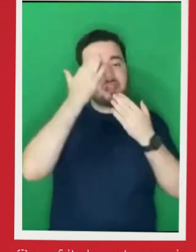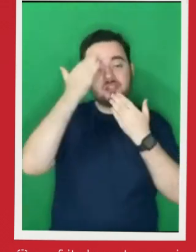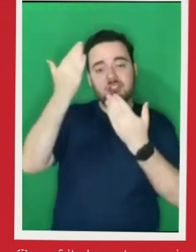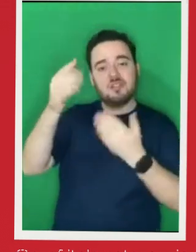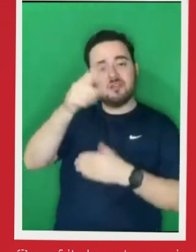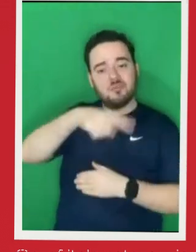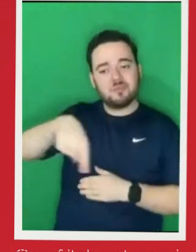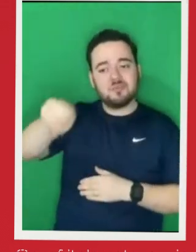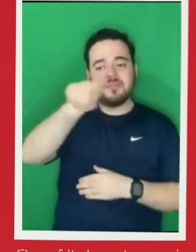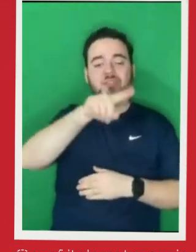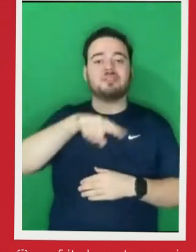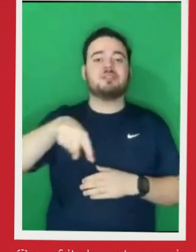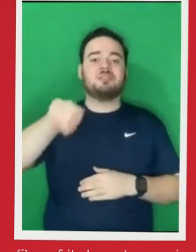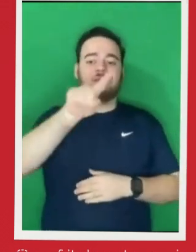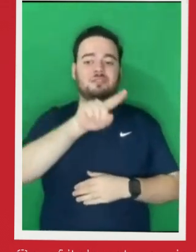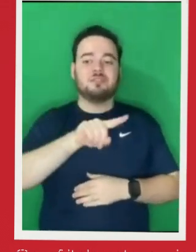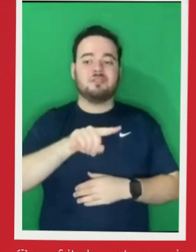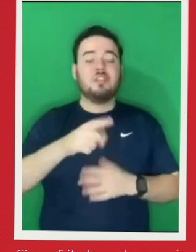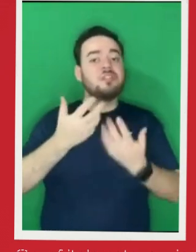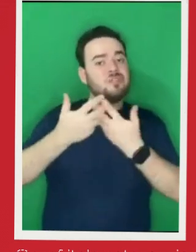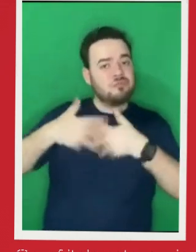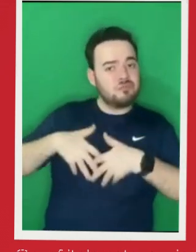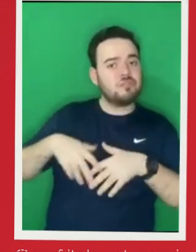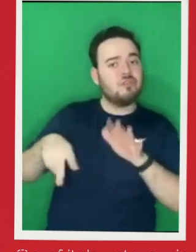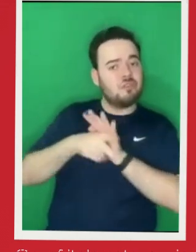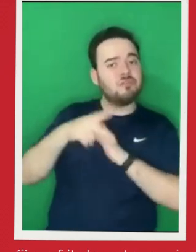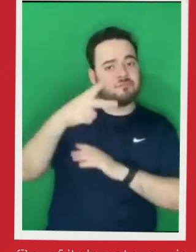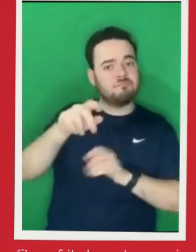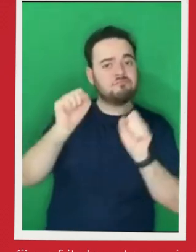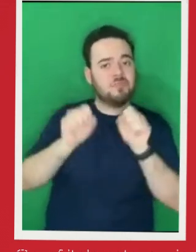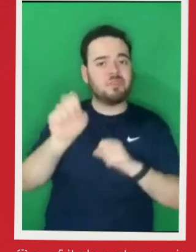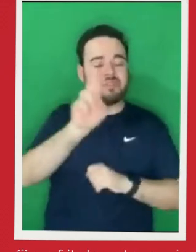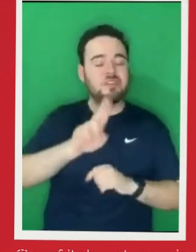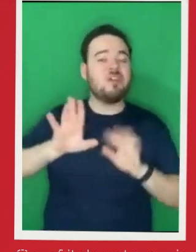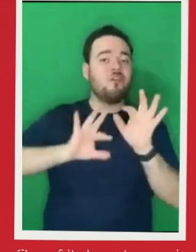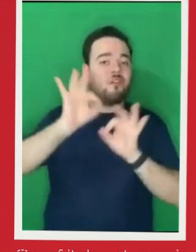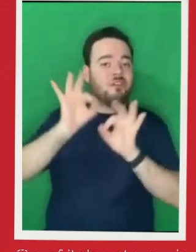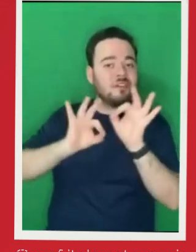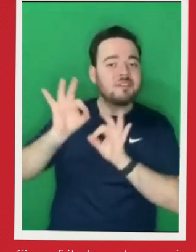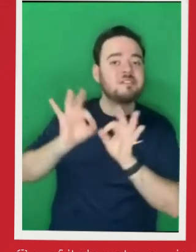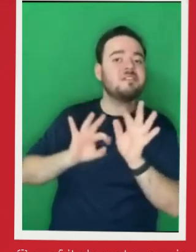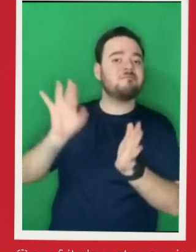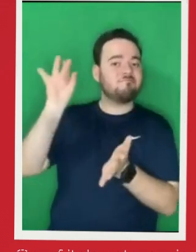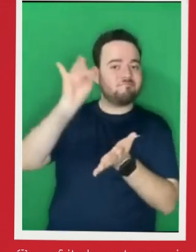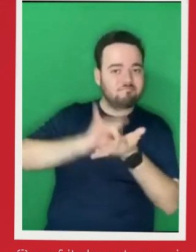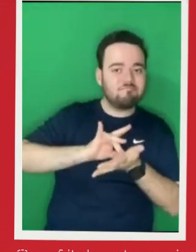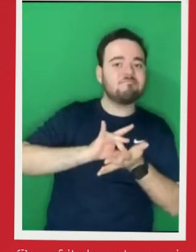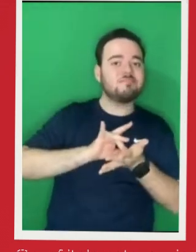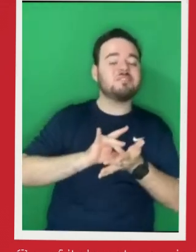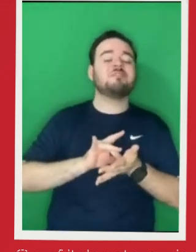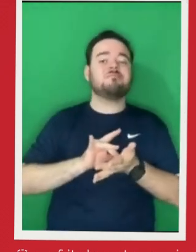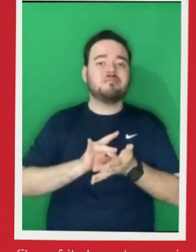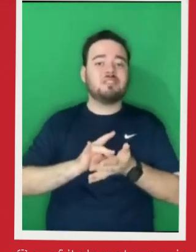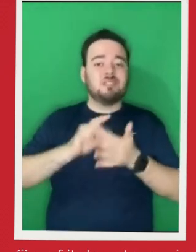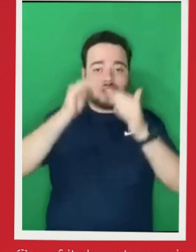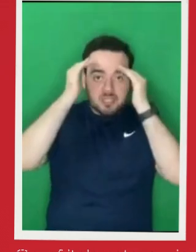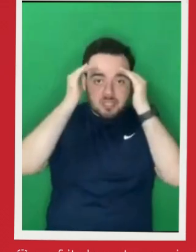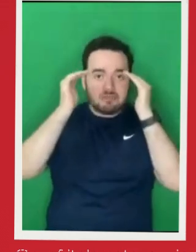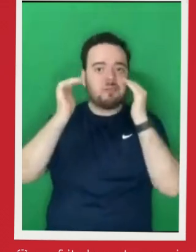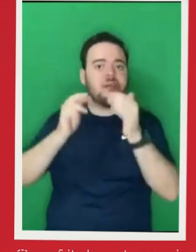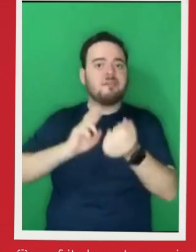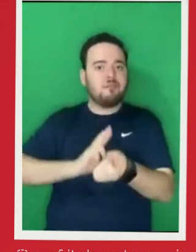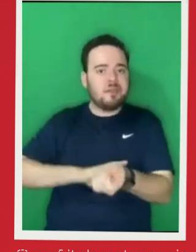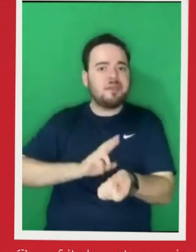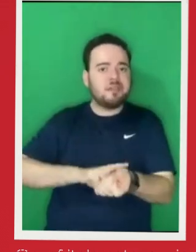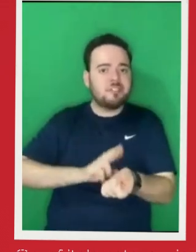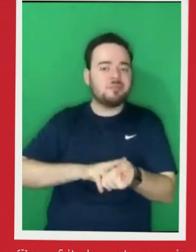A ampulheta, vê se funciona para você. Ideal organizar, planejar e realizar, é verdade. O respeito ao ritmo, porque não